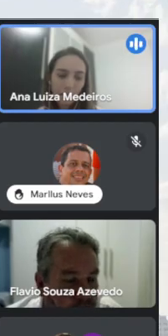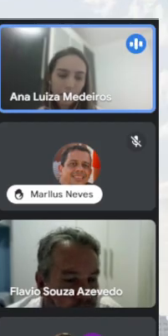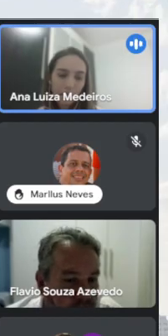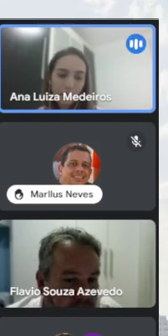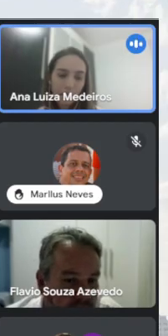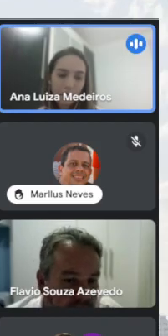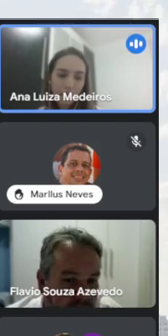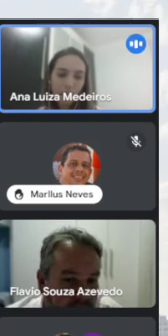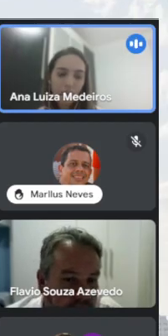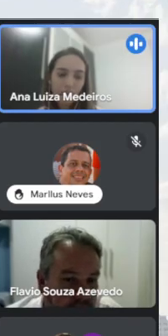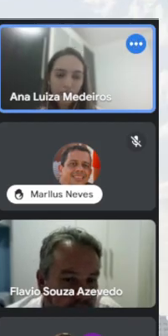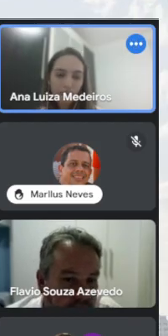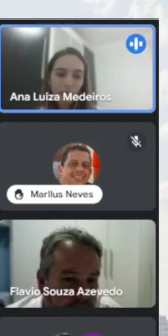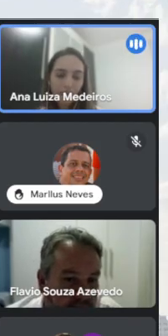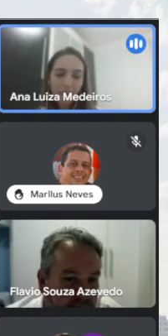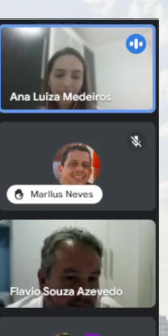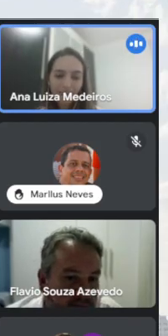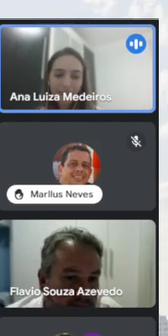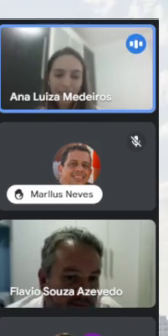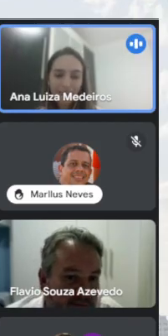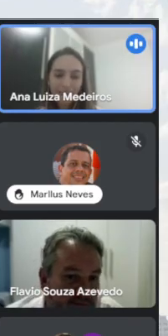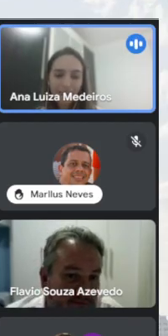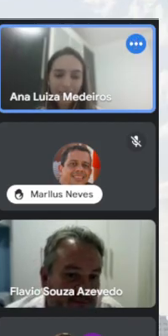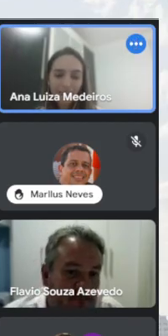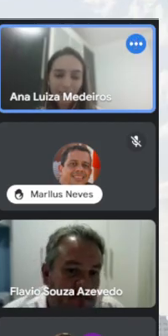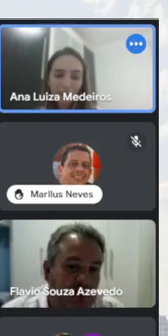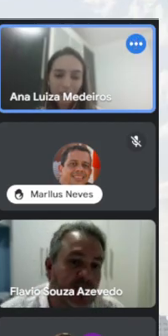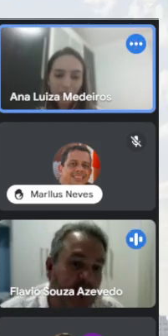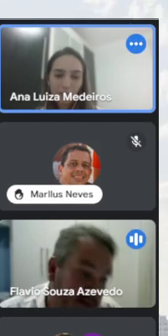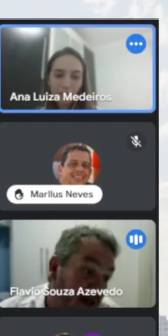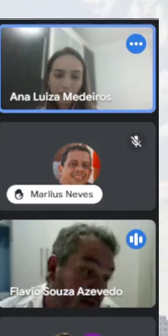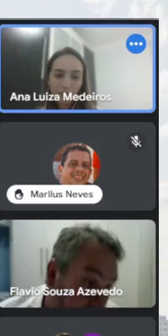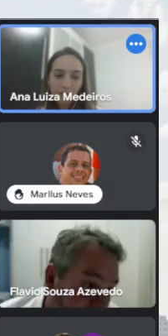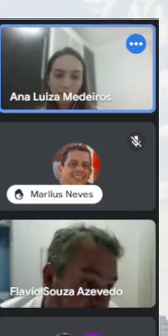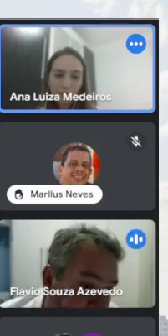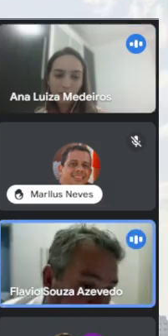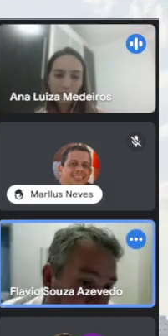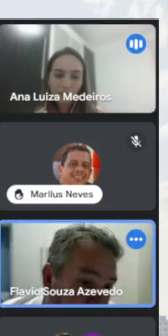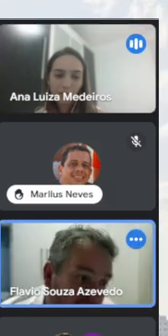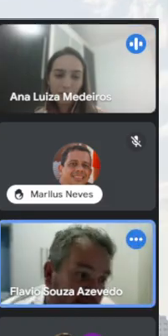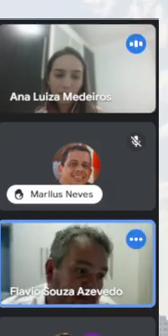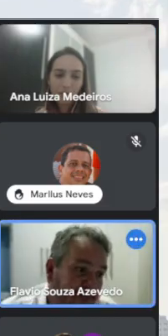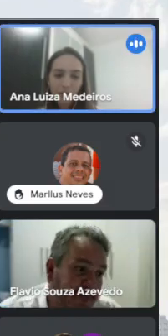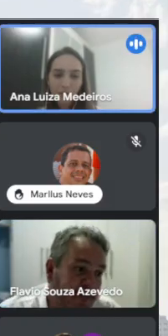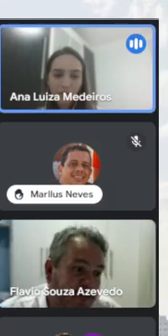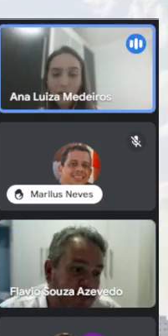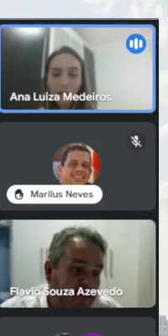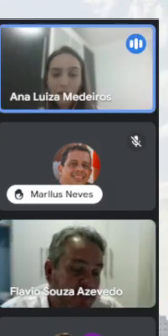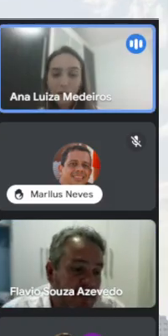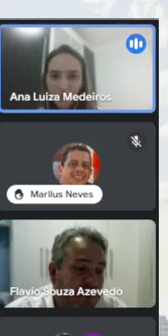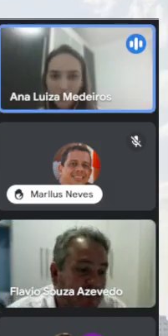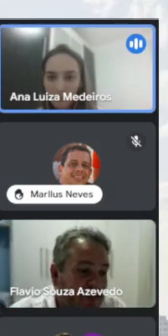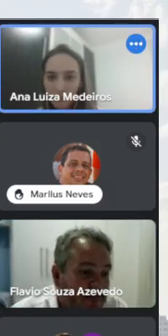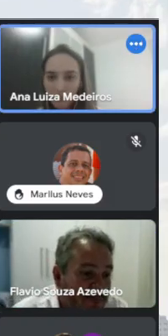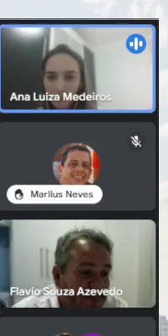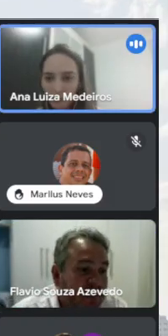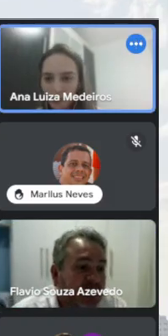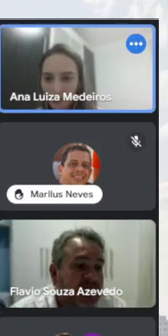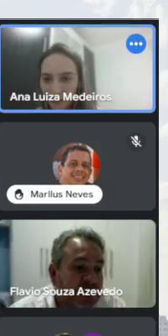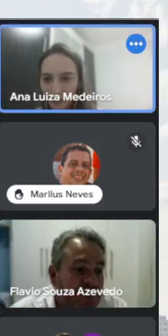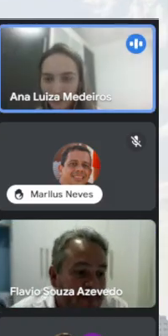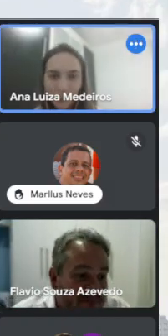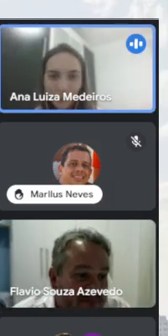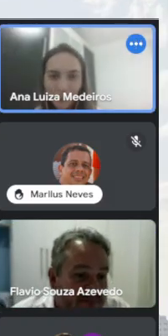as pessoas realmente perceber que estava sendo feito algo por elas. Exato. Eu percebi, porque travou um pouco também, né?